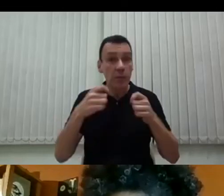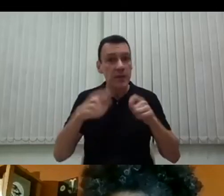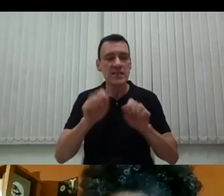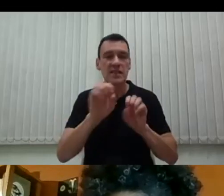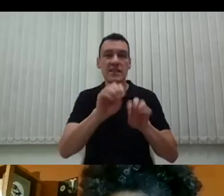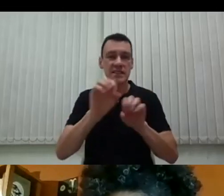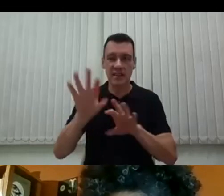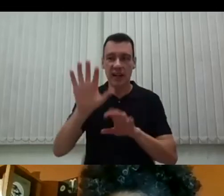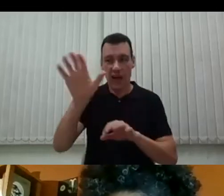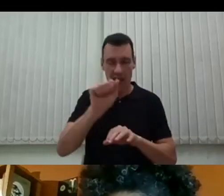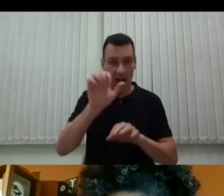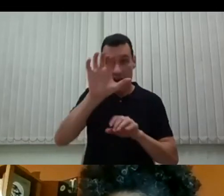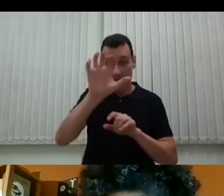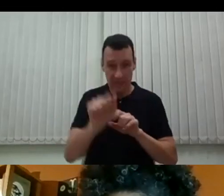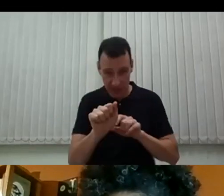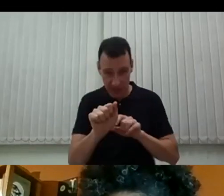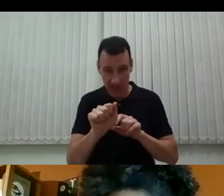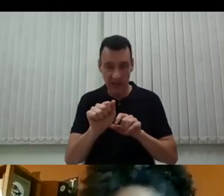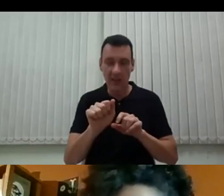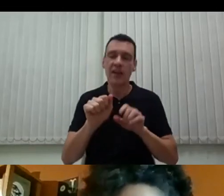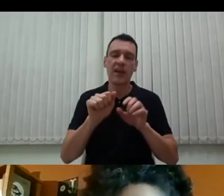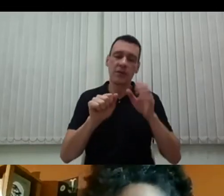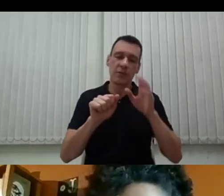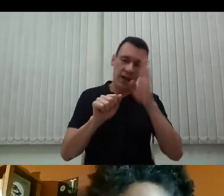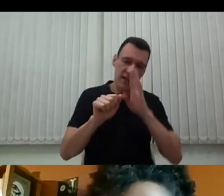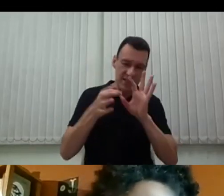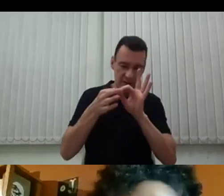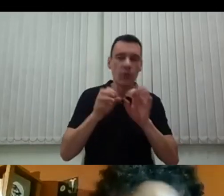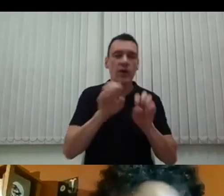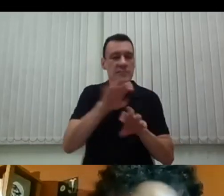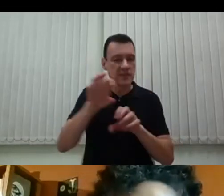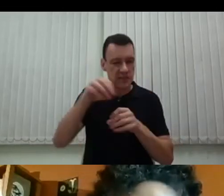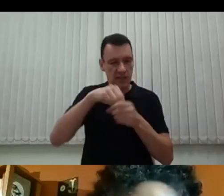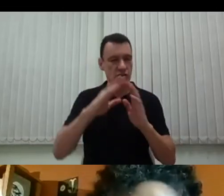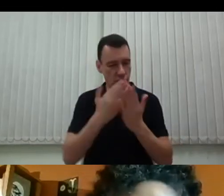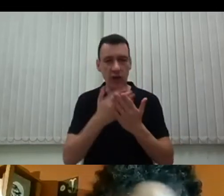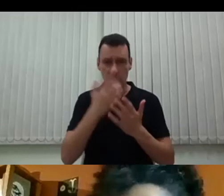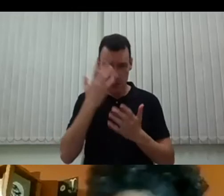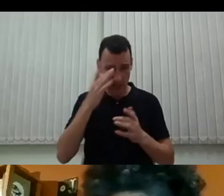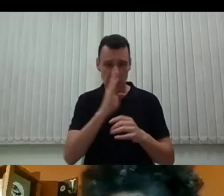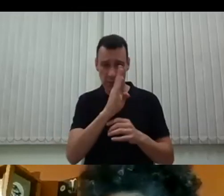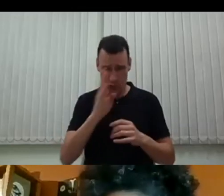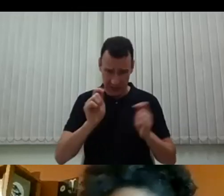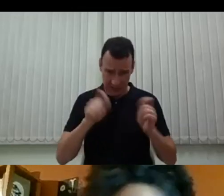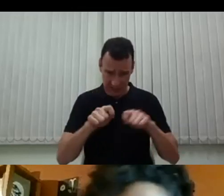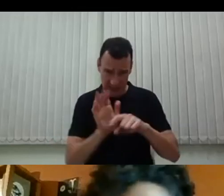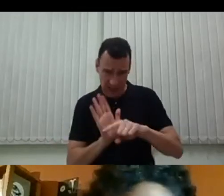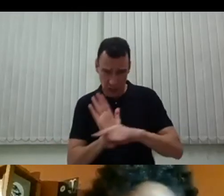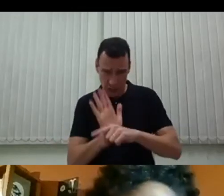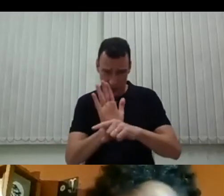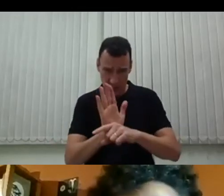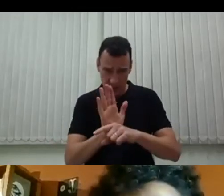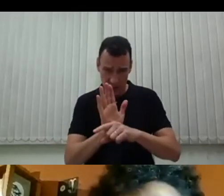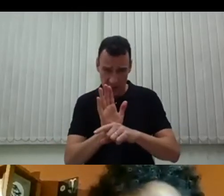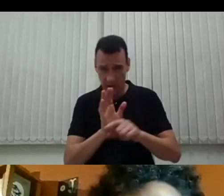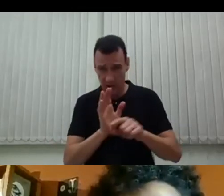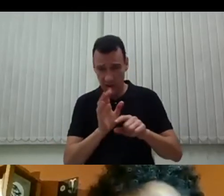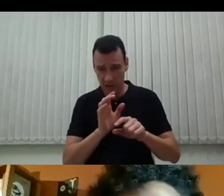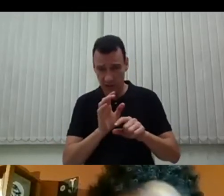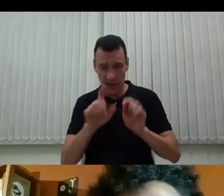tentar aí, sei lá, 3 minutinhos para cada uma, para responder a essas 2 questões super maravilhosas